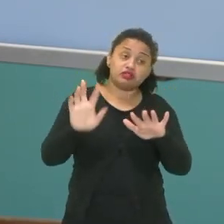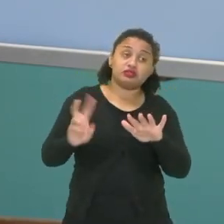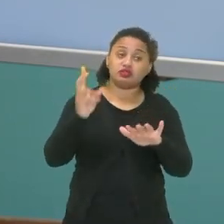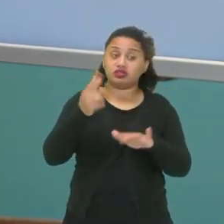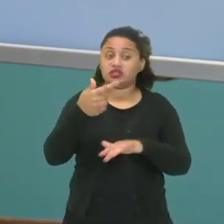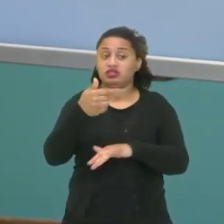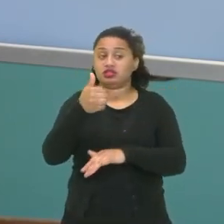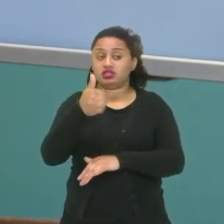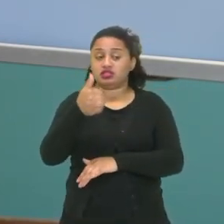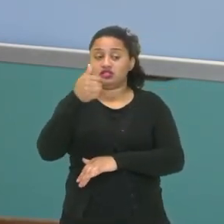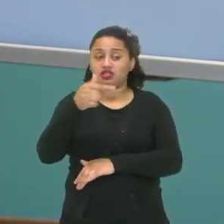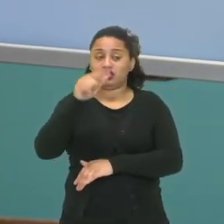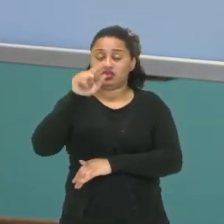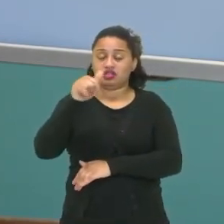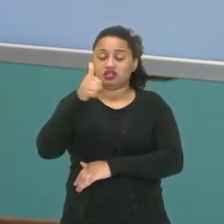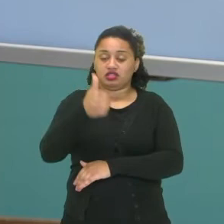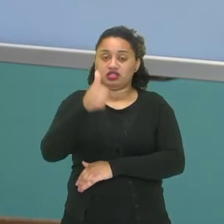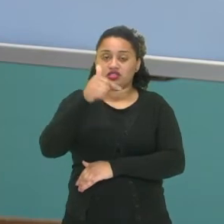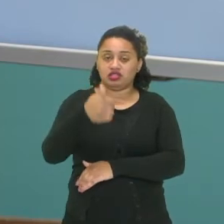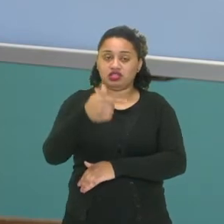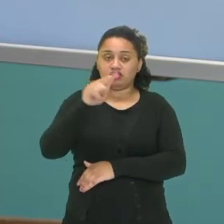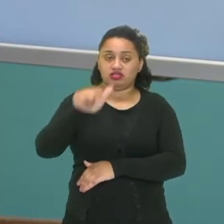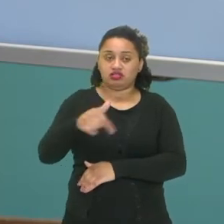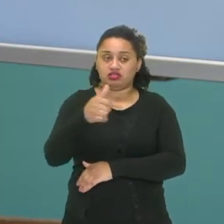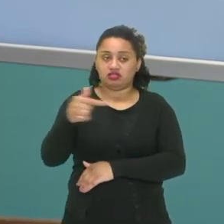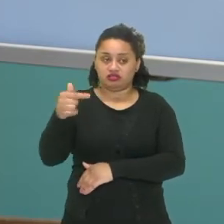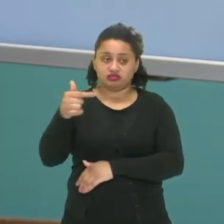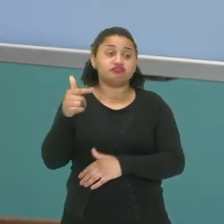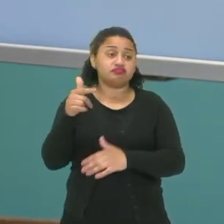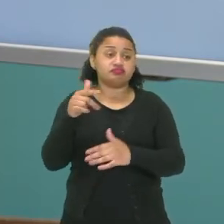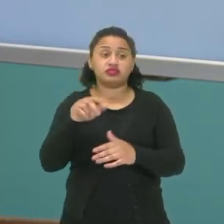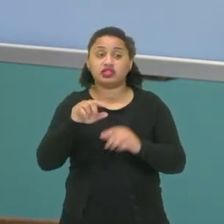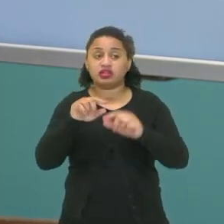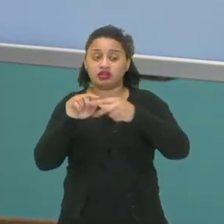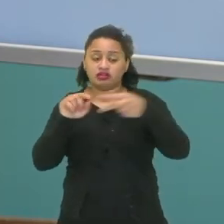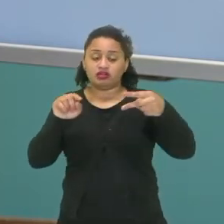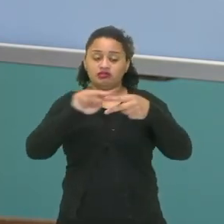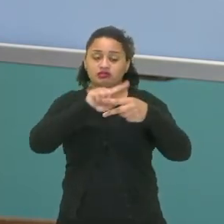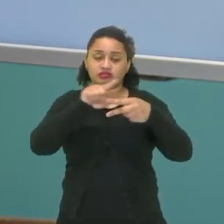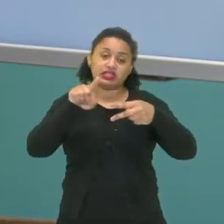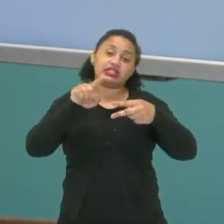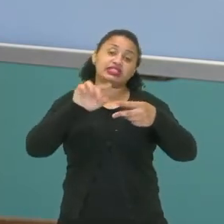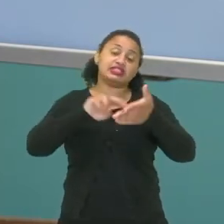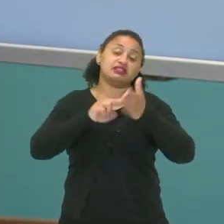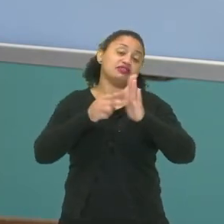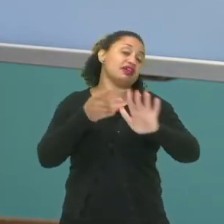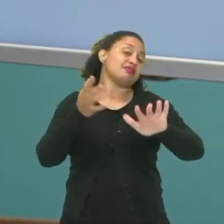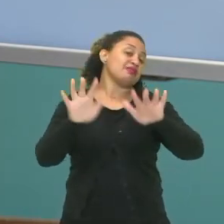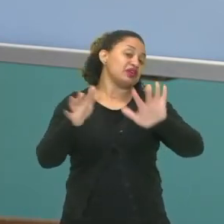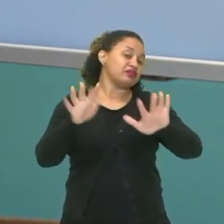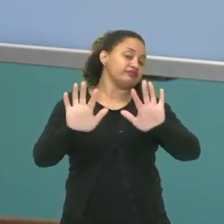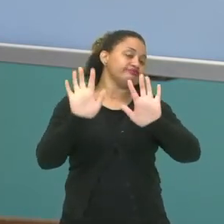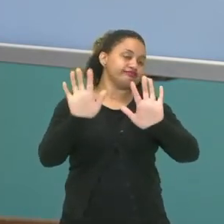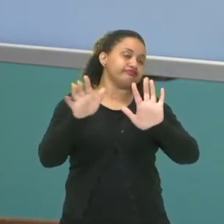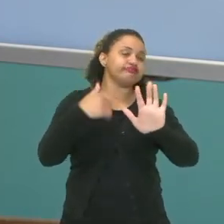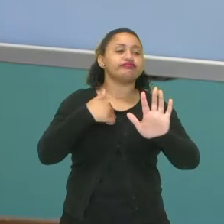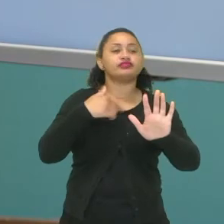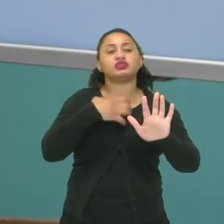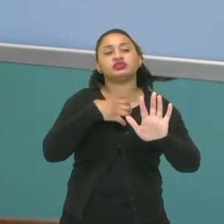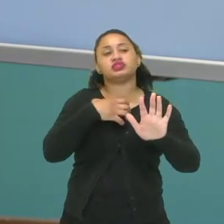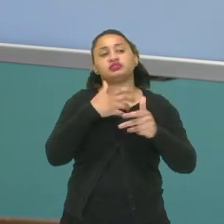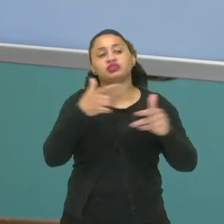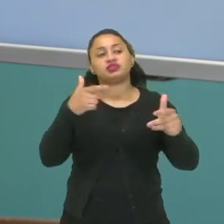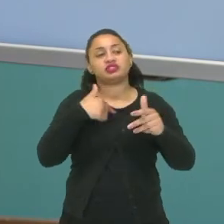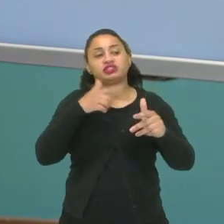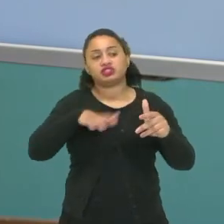17,7 quilômetros. Para quem não lembra, esse símbolozinho aqui para dizer que é aproximado. Veja que eu já estou usando um código que nós vamos usar, ó,